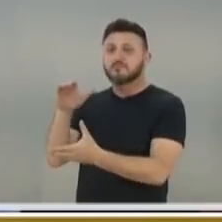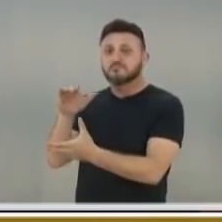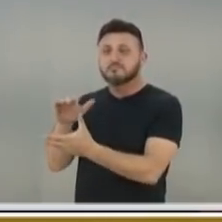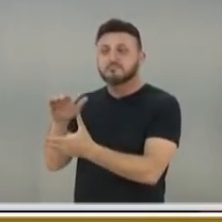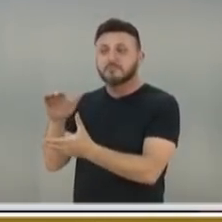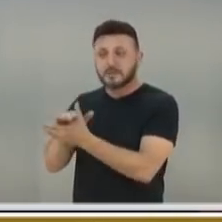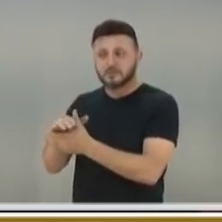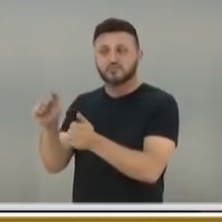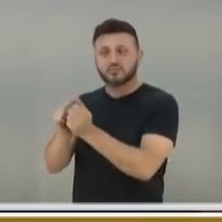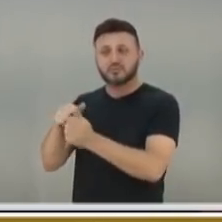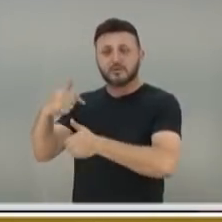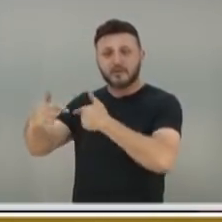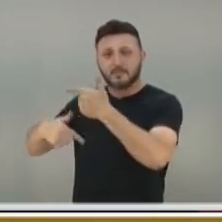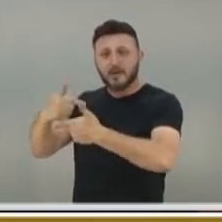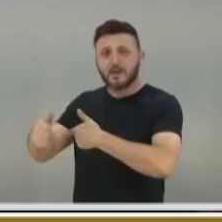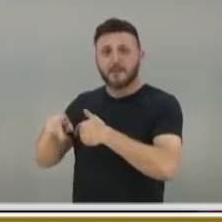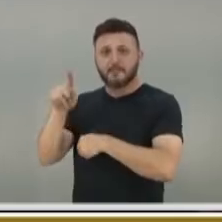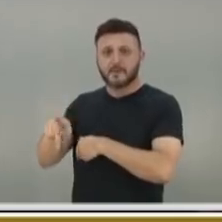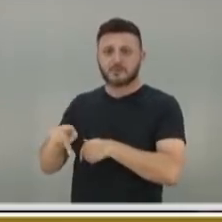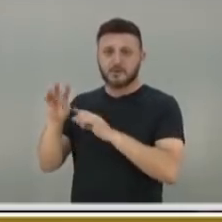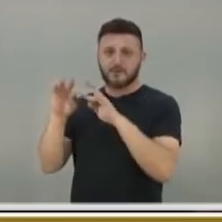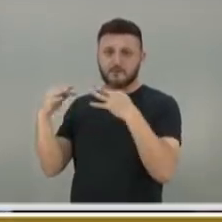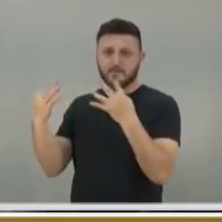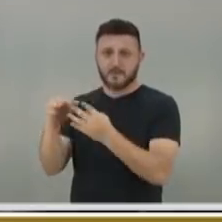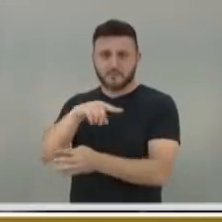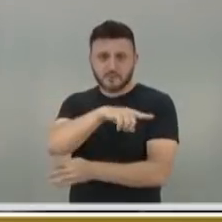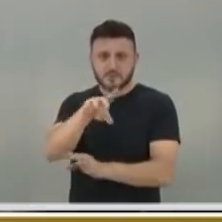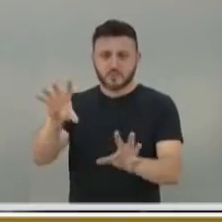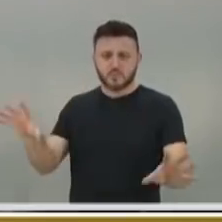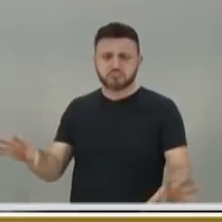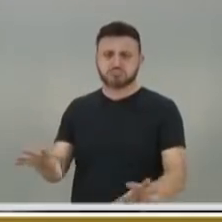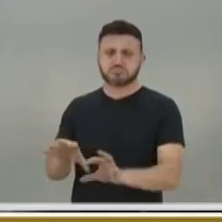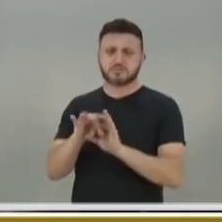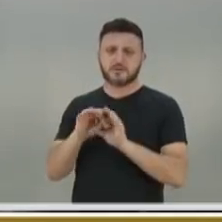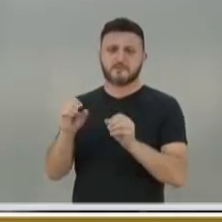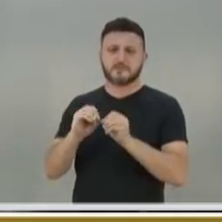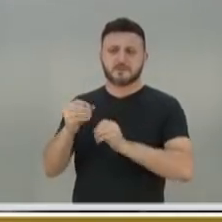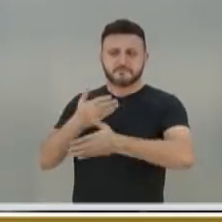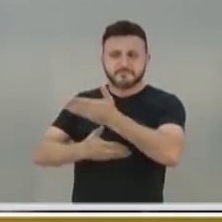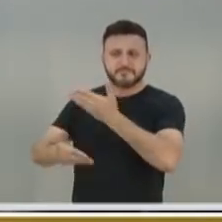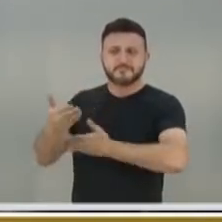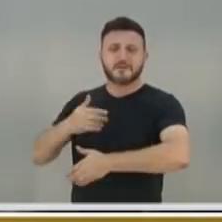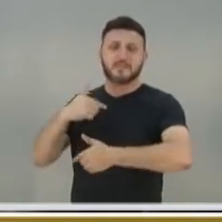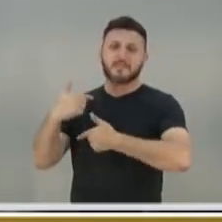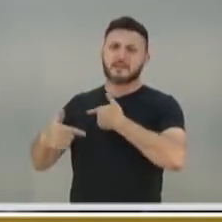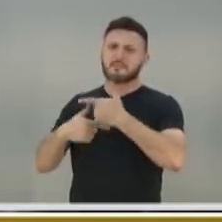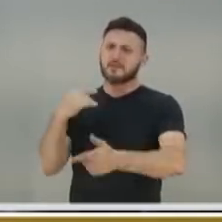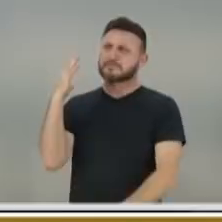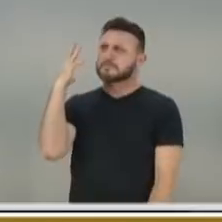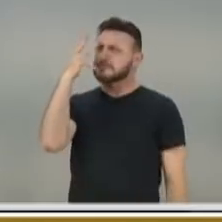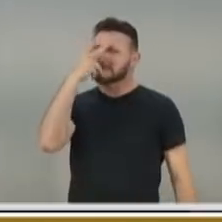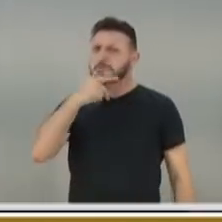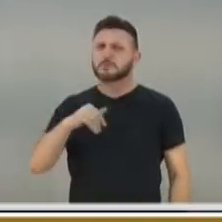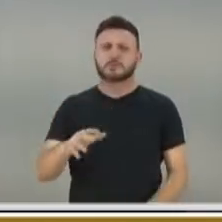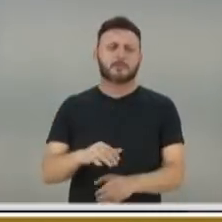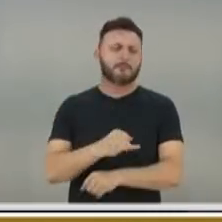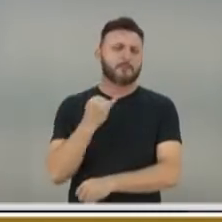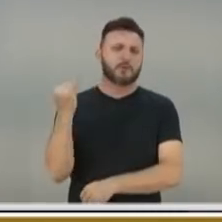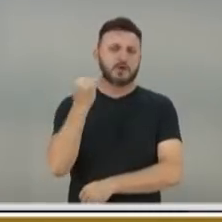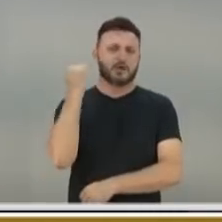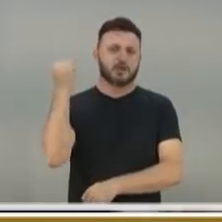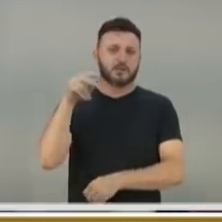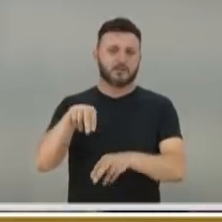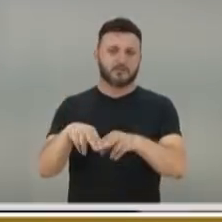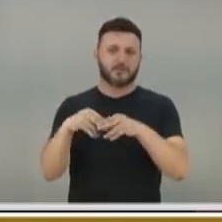Brasil inteiro, se vocês se unirem à pastoral familiar, estarão fazendo um trabalho muito grande e muito importante pela